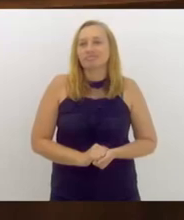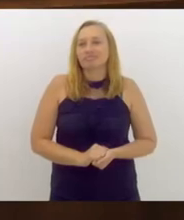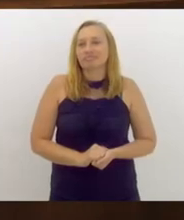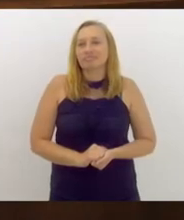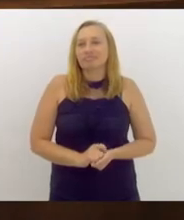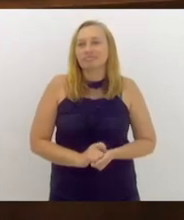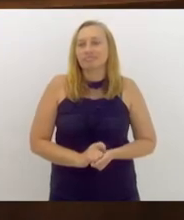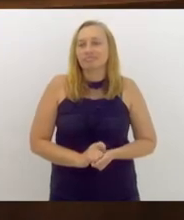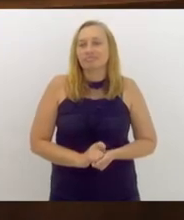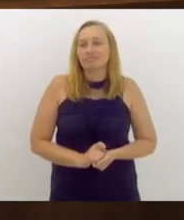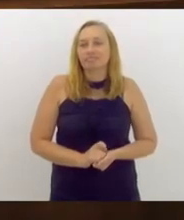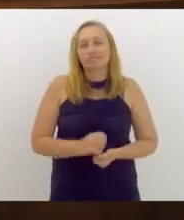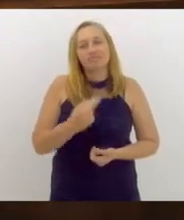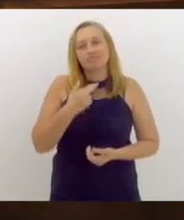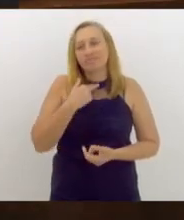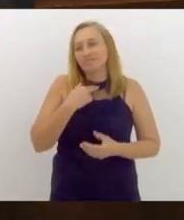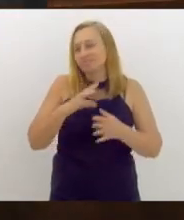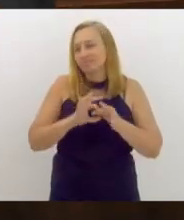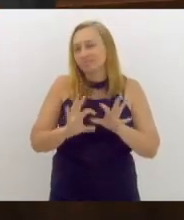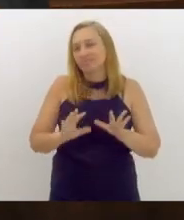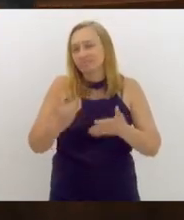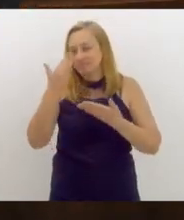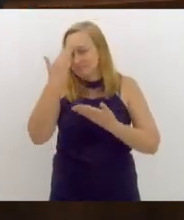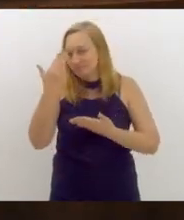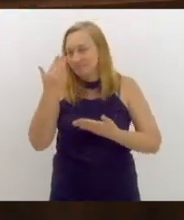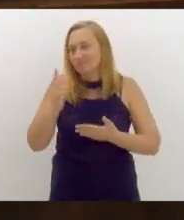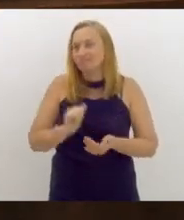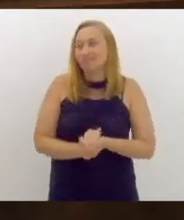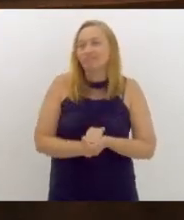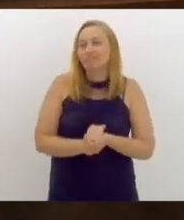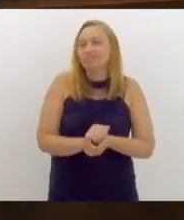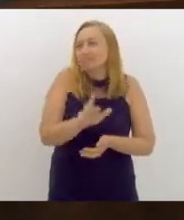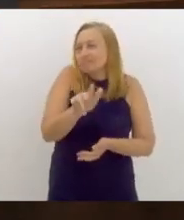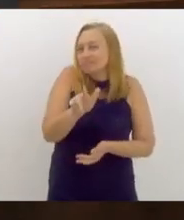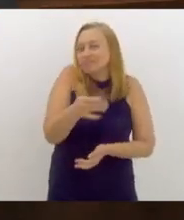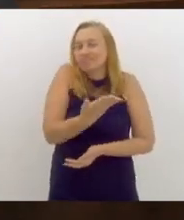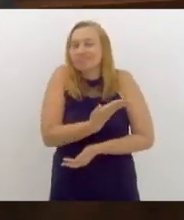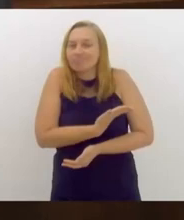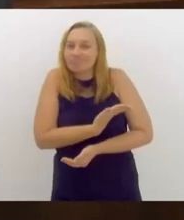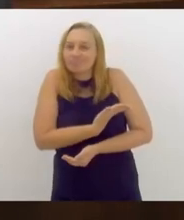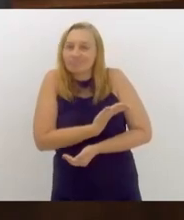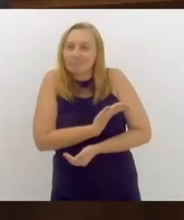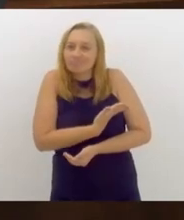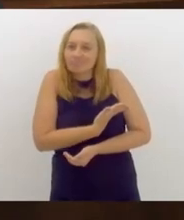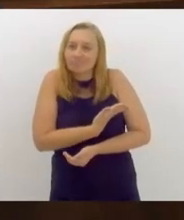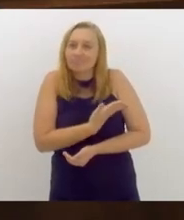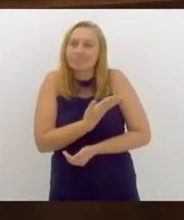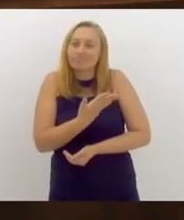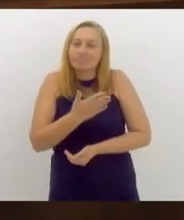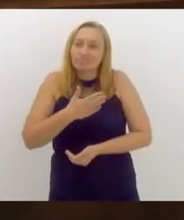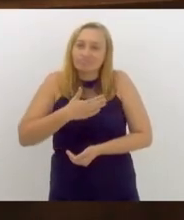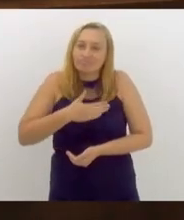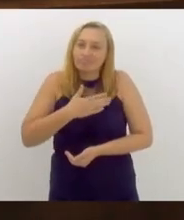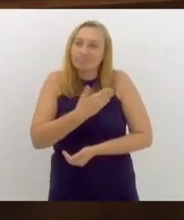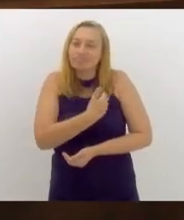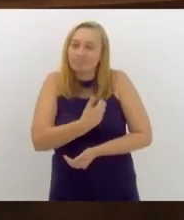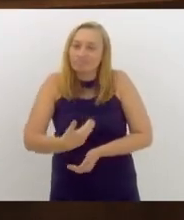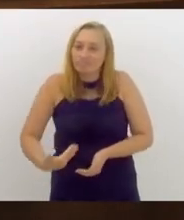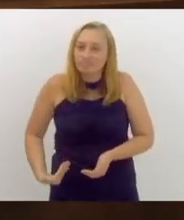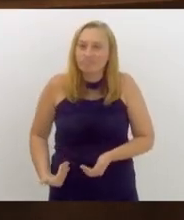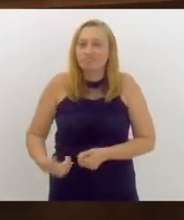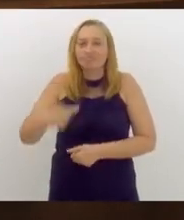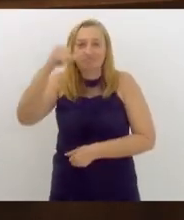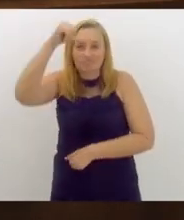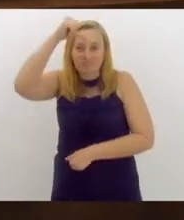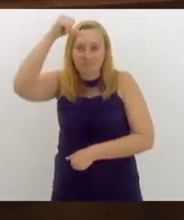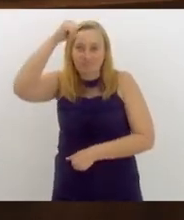não posso deixar de agradecer ao meu irmão, meu amigo e o meu governador, Cláudio